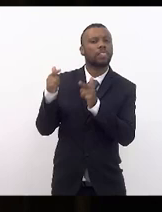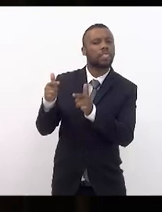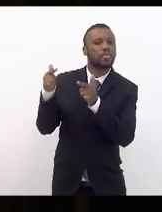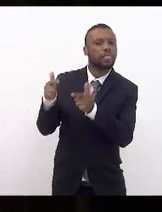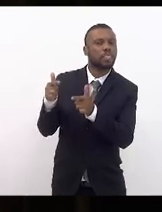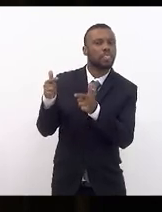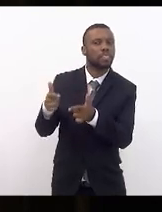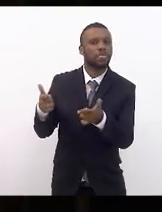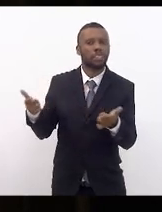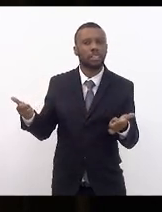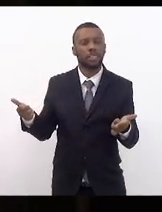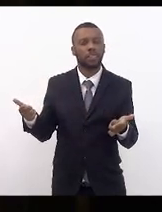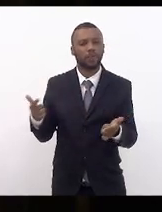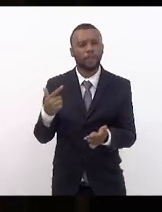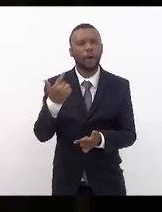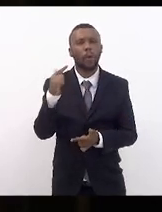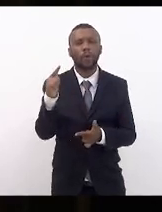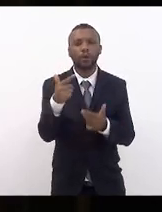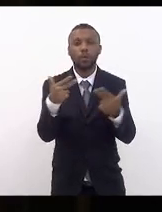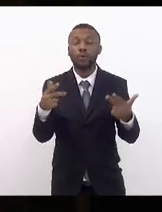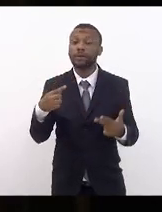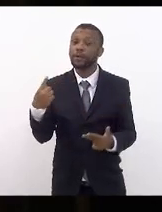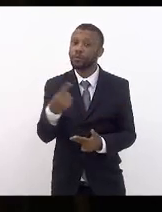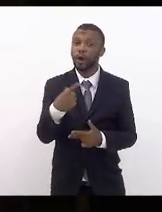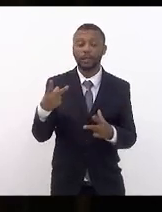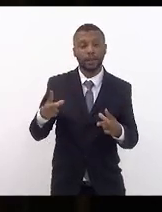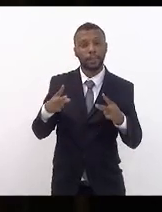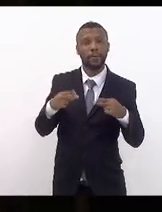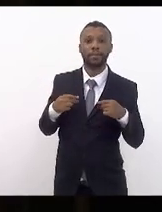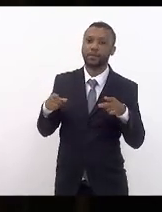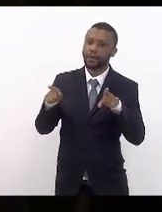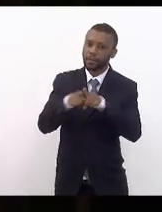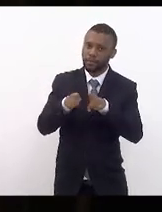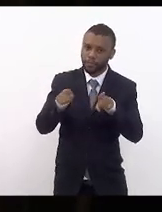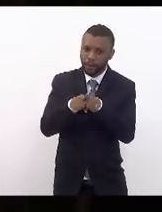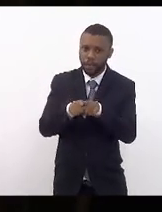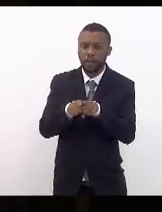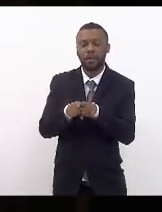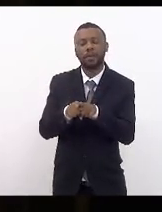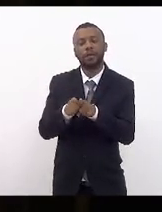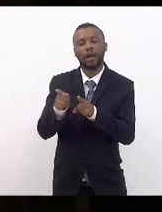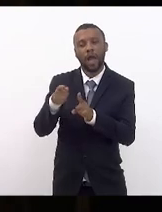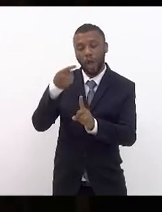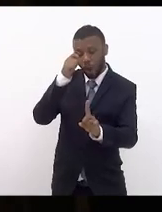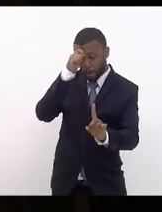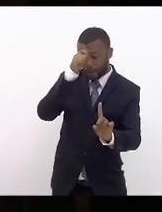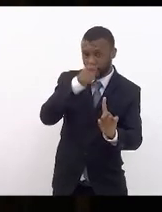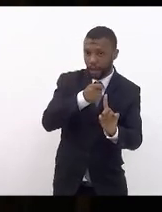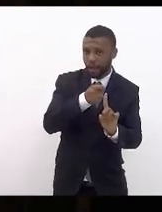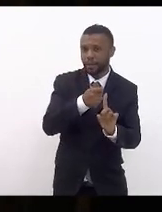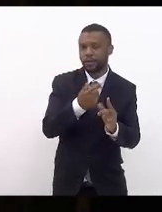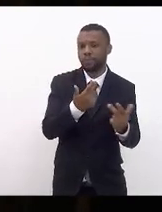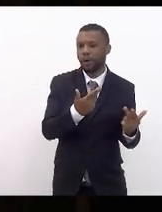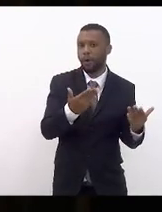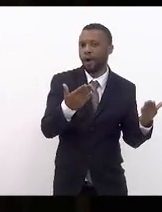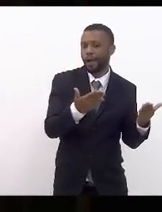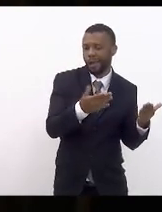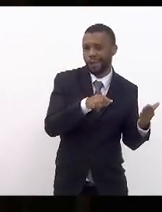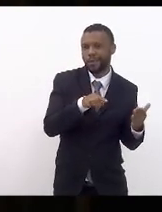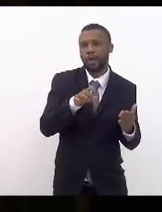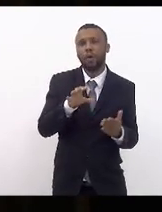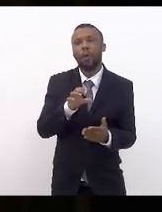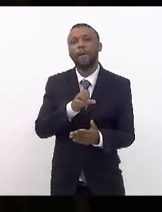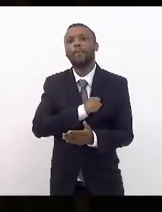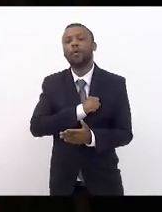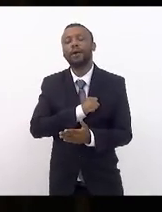escárnio. Uma outra coisa que para nós ele já merecia, esta e muito mais outras homenagens, é o amor à